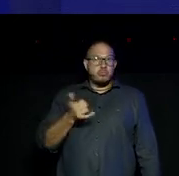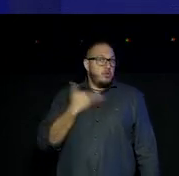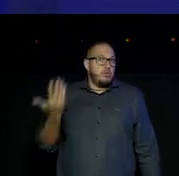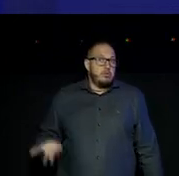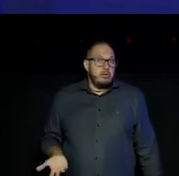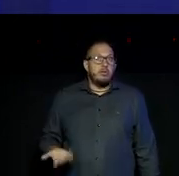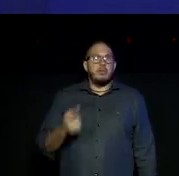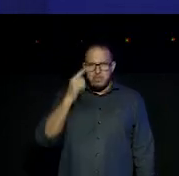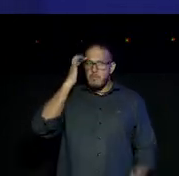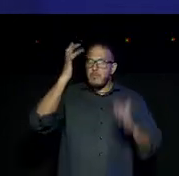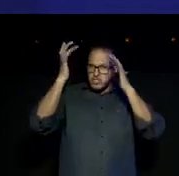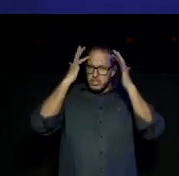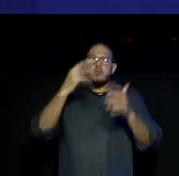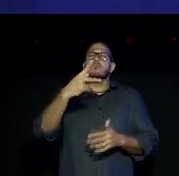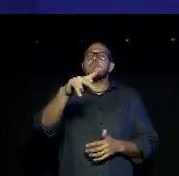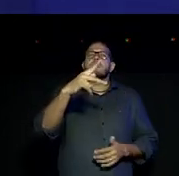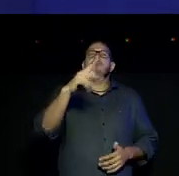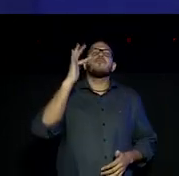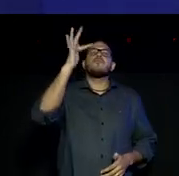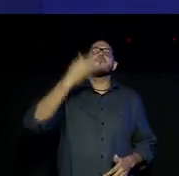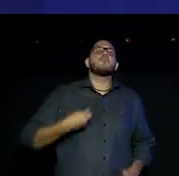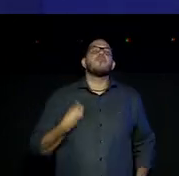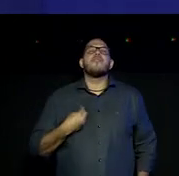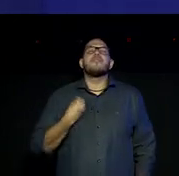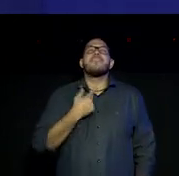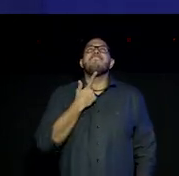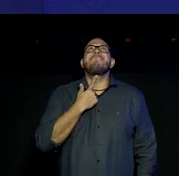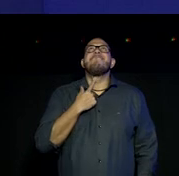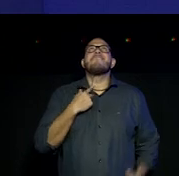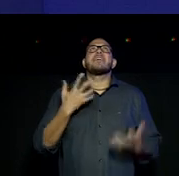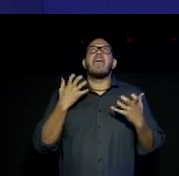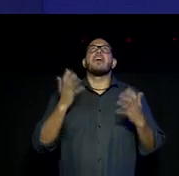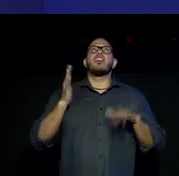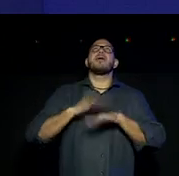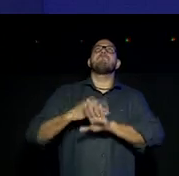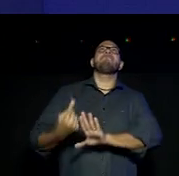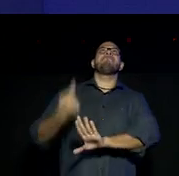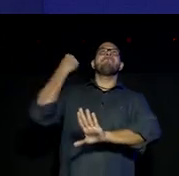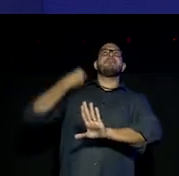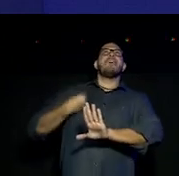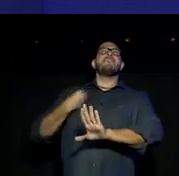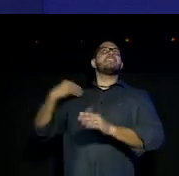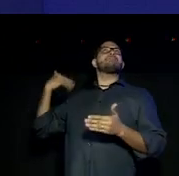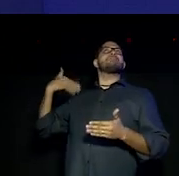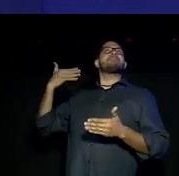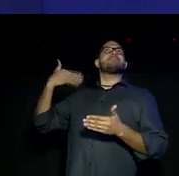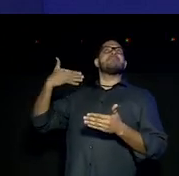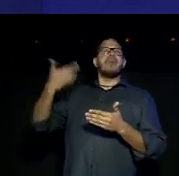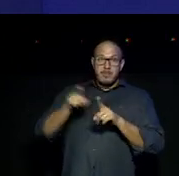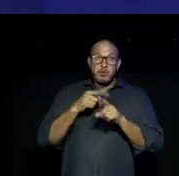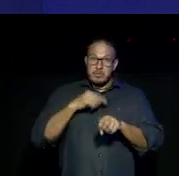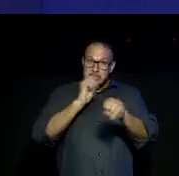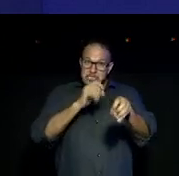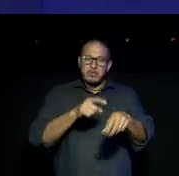É bom você imaginar, nos últimos momentos da tua vida, o que você quer ter construído. Quando eu ensino a administração do tempo,